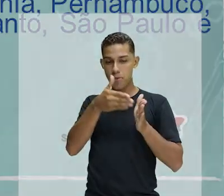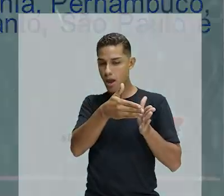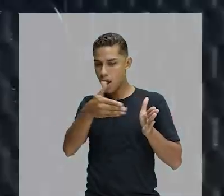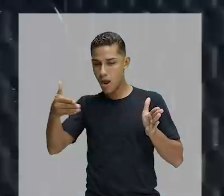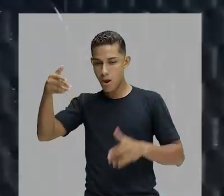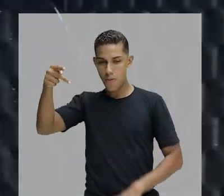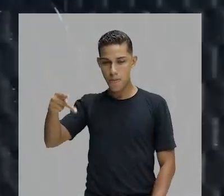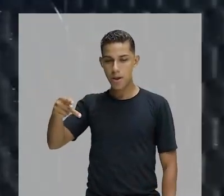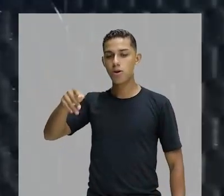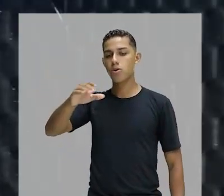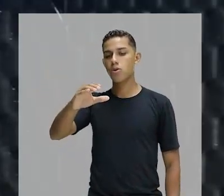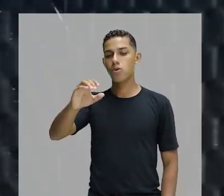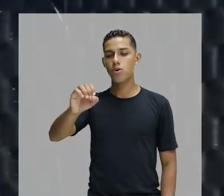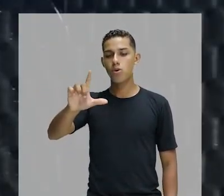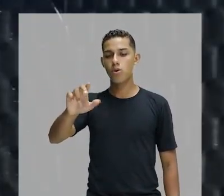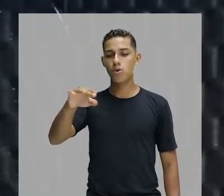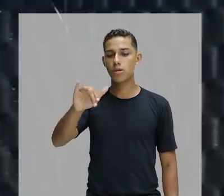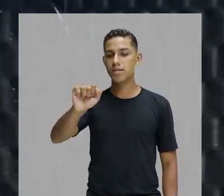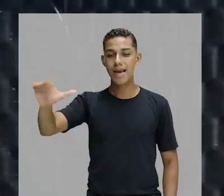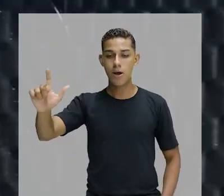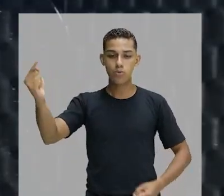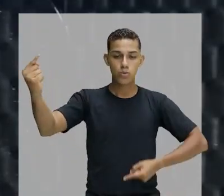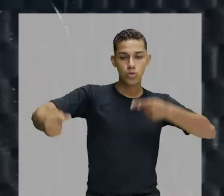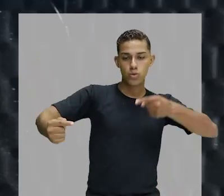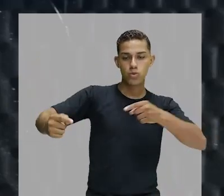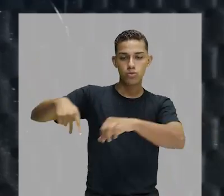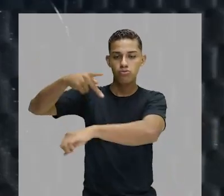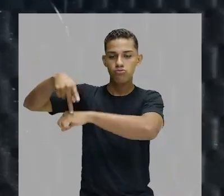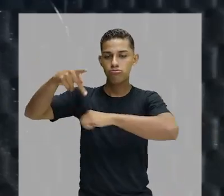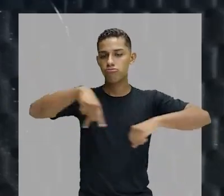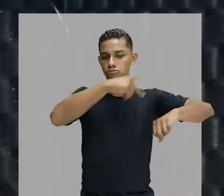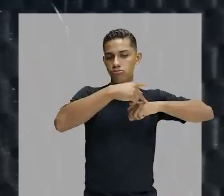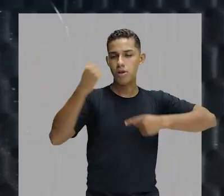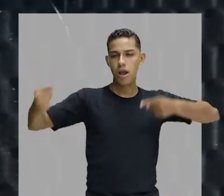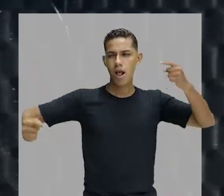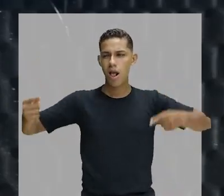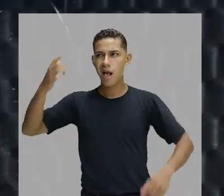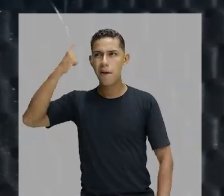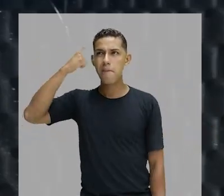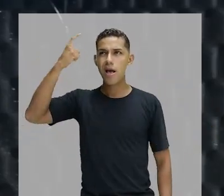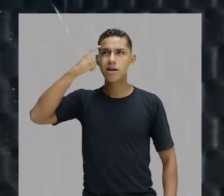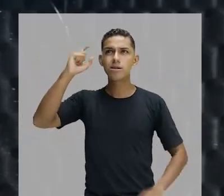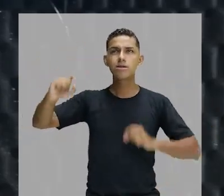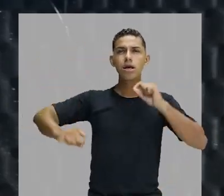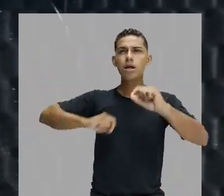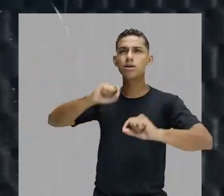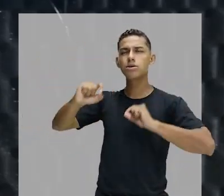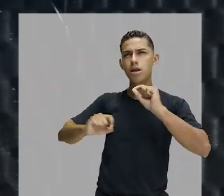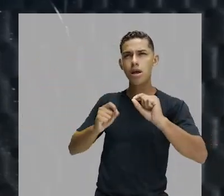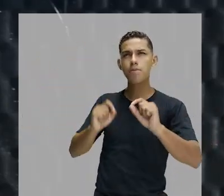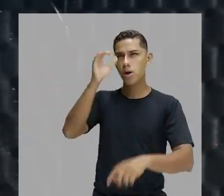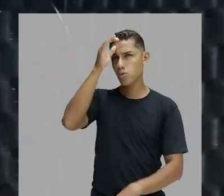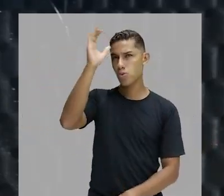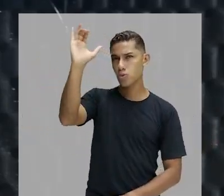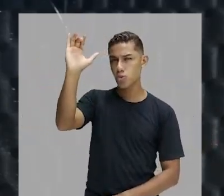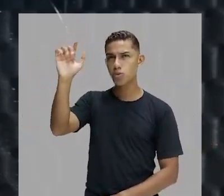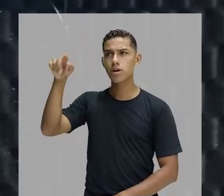heranças deixadas pela cultura africana no Brasil. A capoeira que hoje já existe em